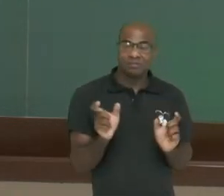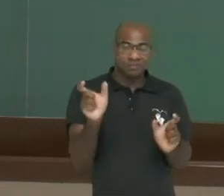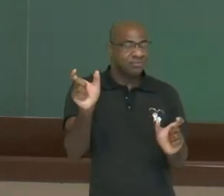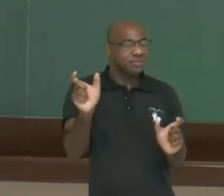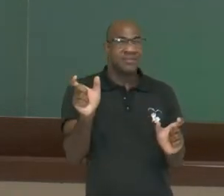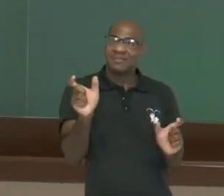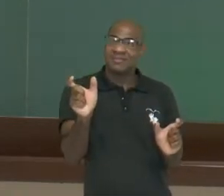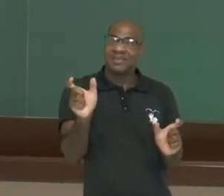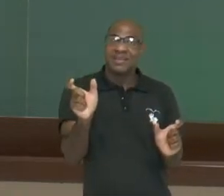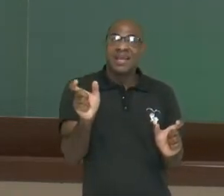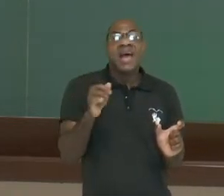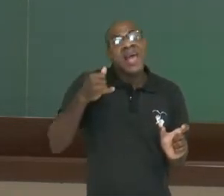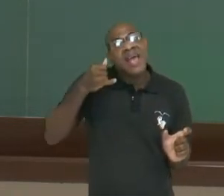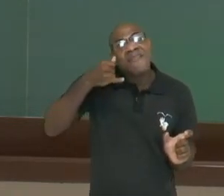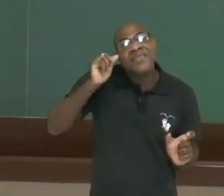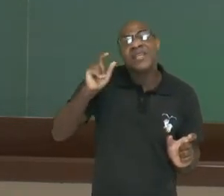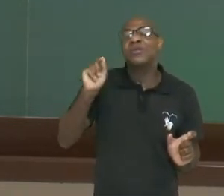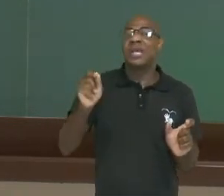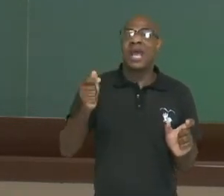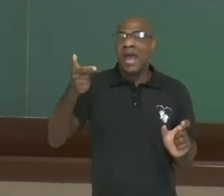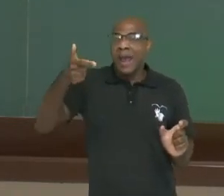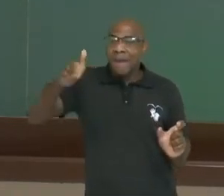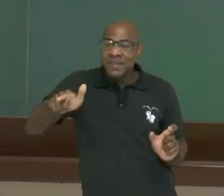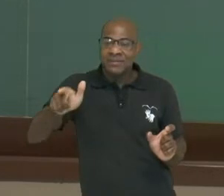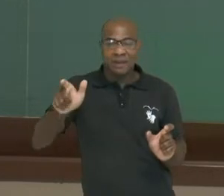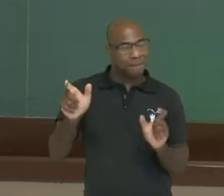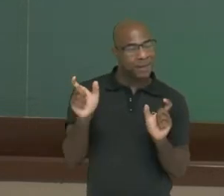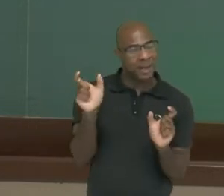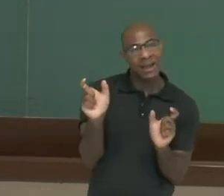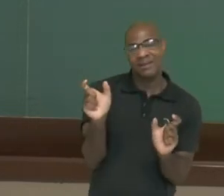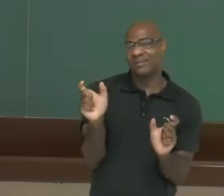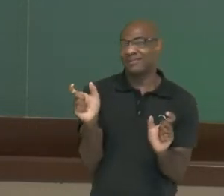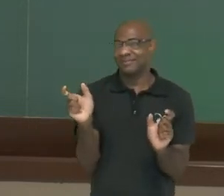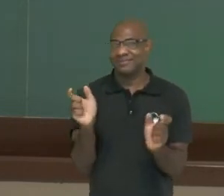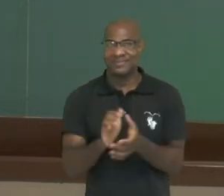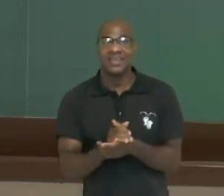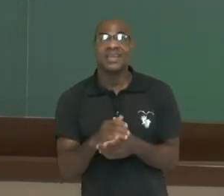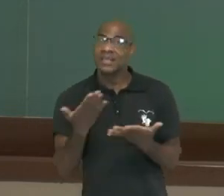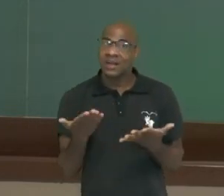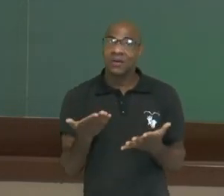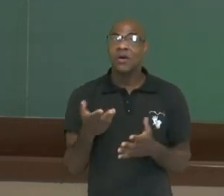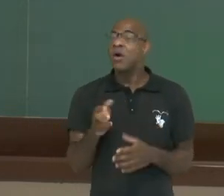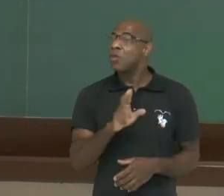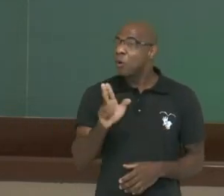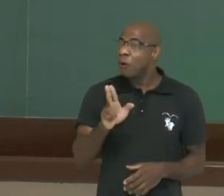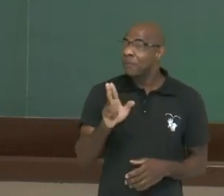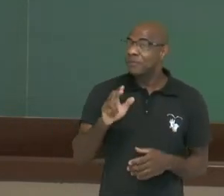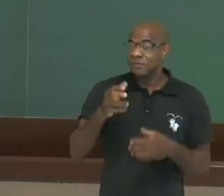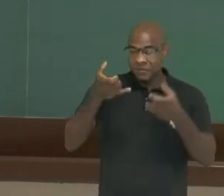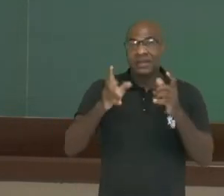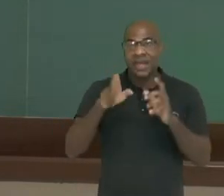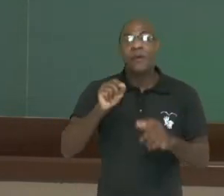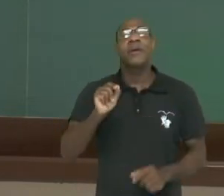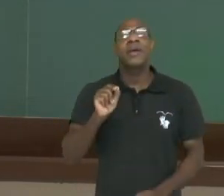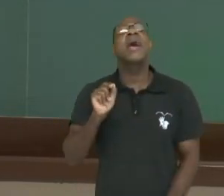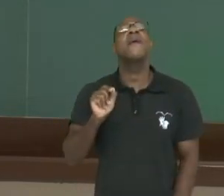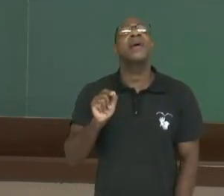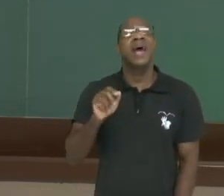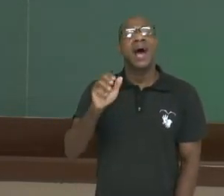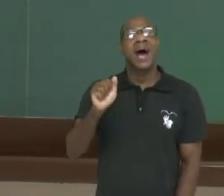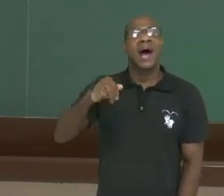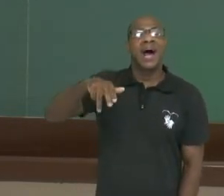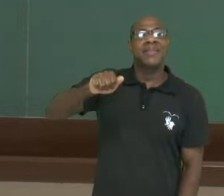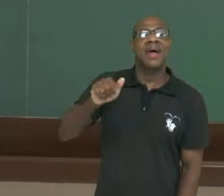eu falei ali, o professor Adriano está em sala de aula conversando com os alunos. Ele passou de carteira em carteira.